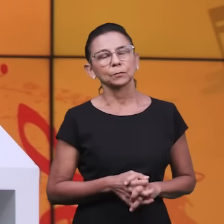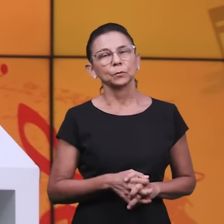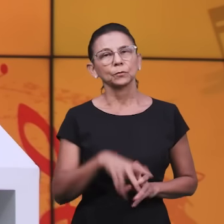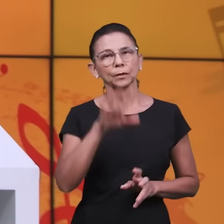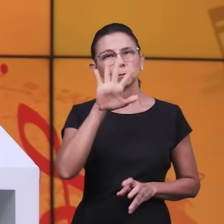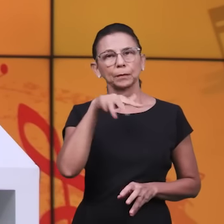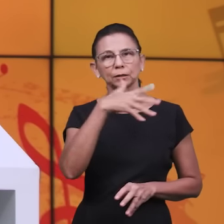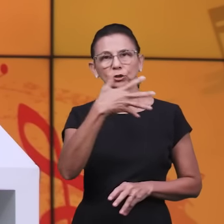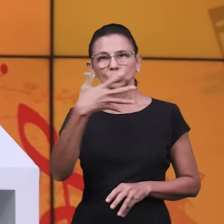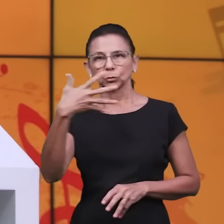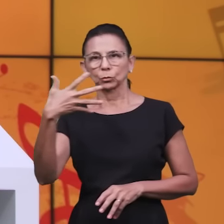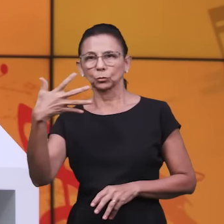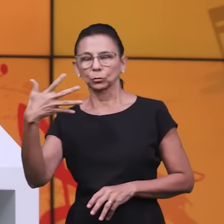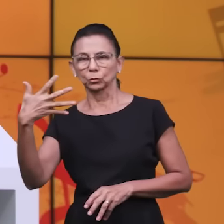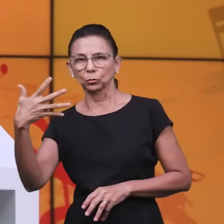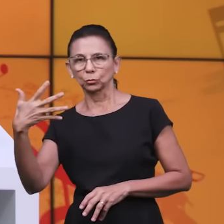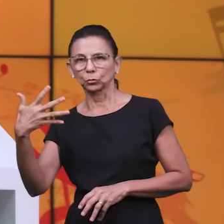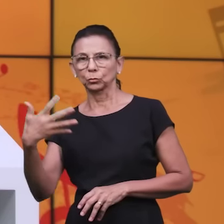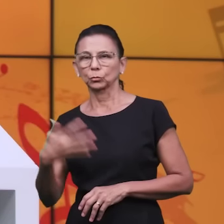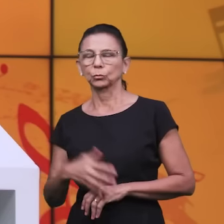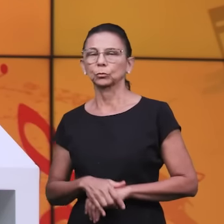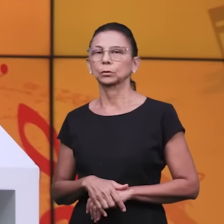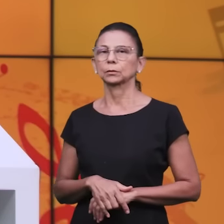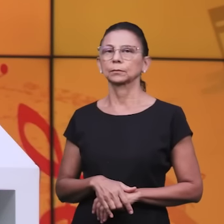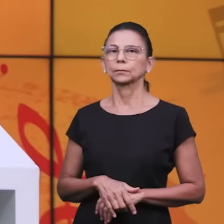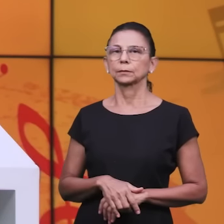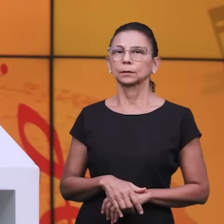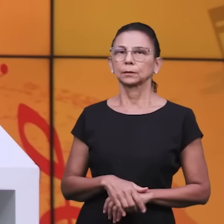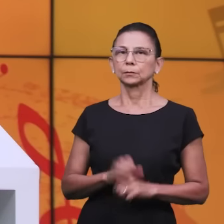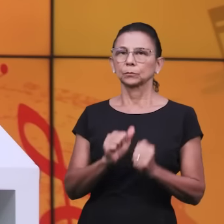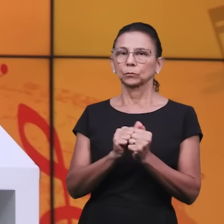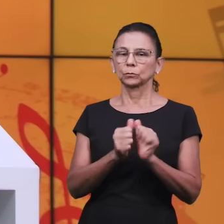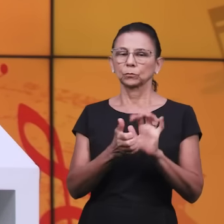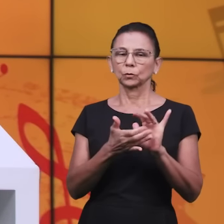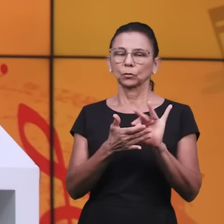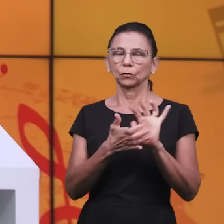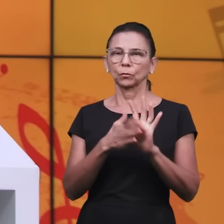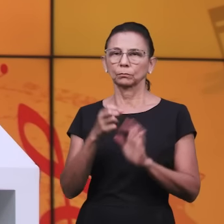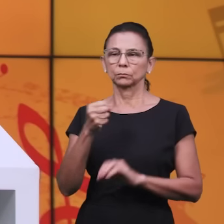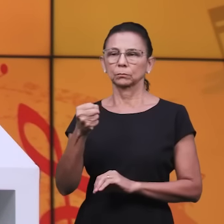a partitura primeiro. Depois nós vamos tocar junto com o louvor.